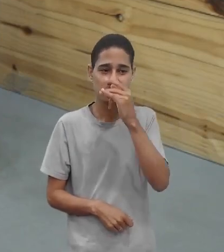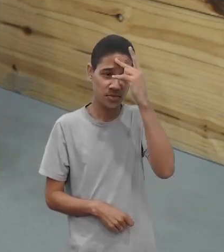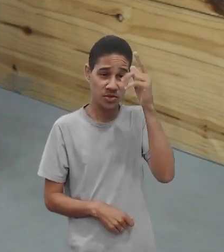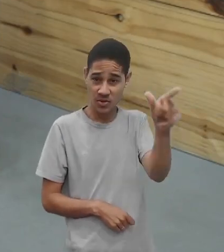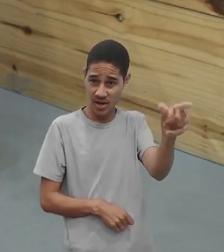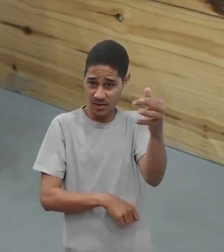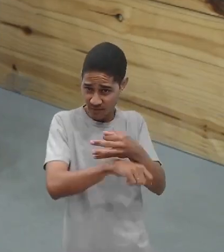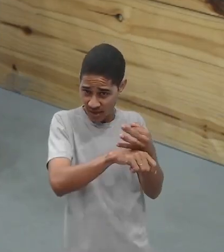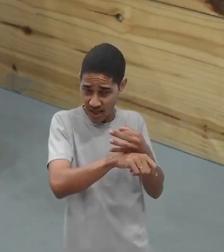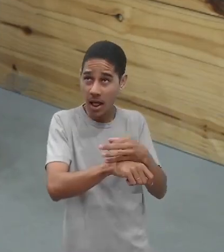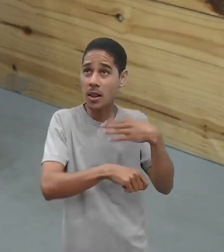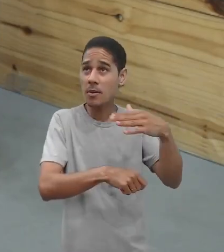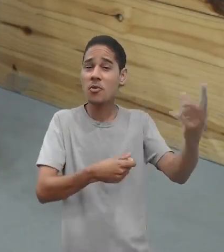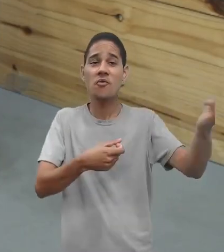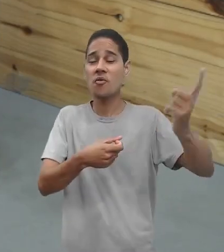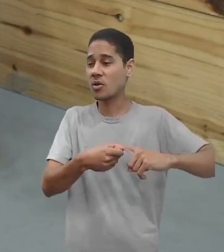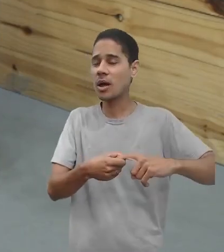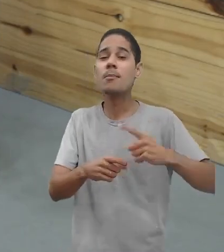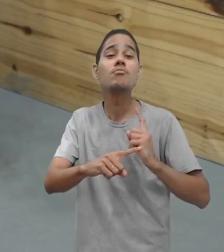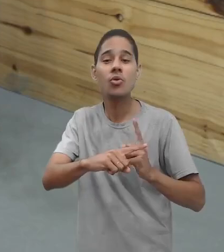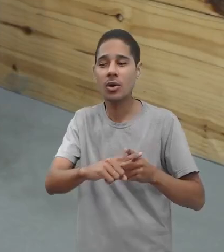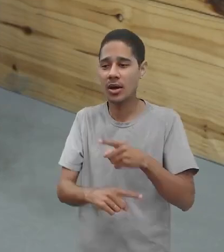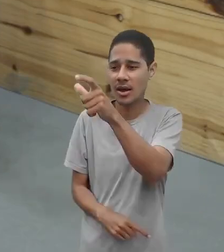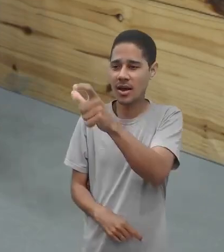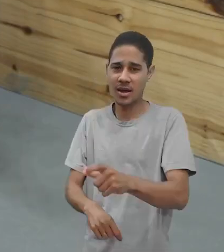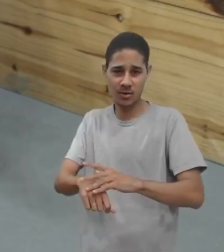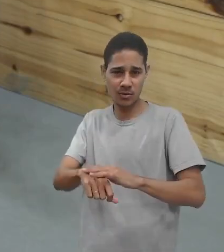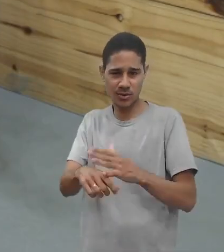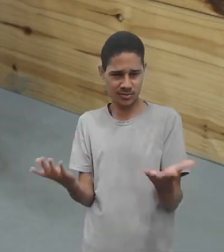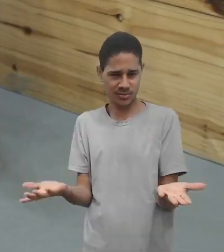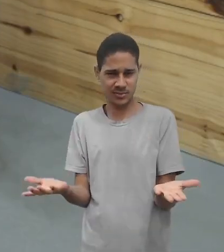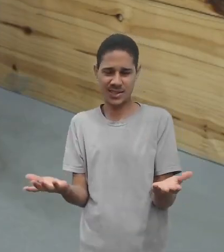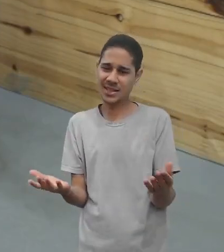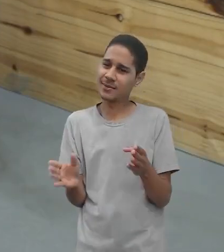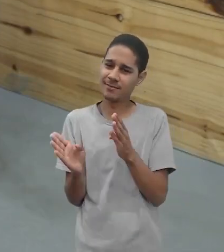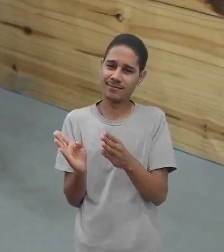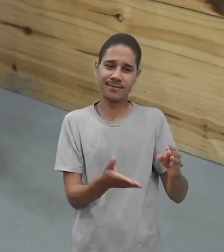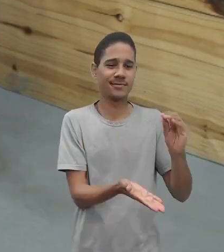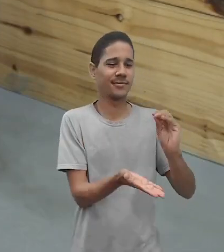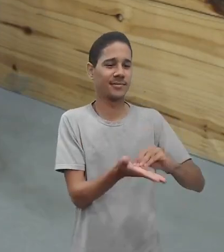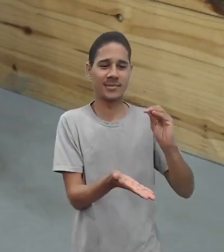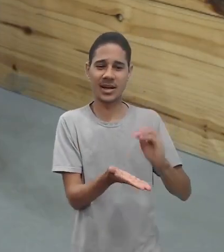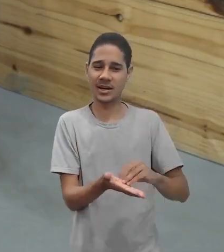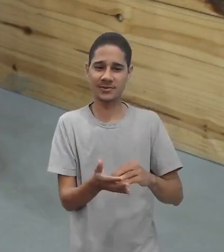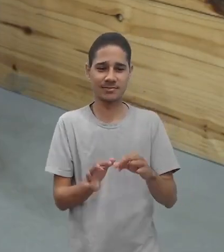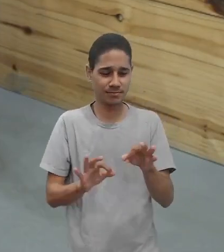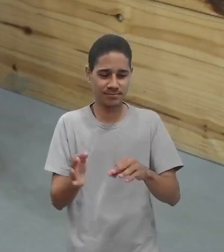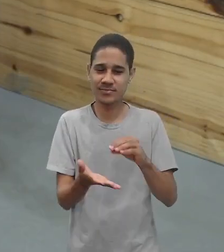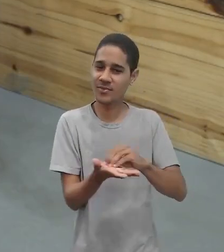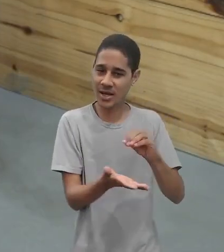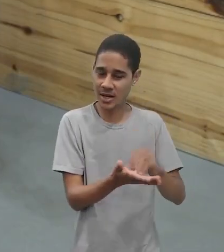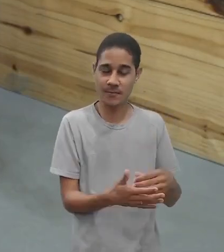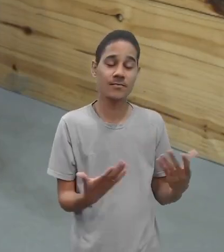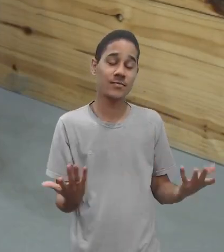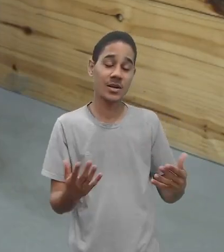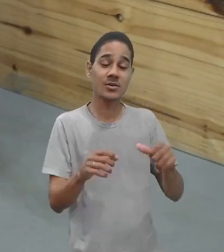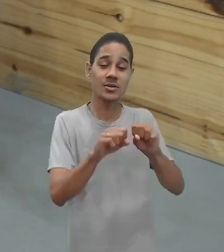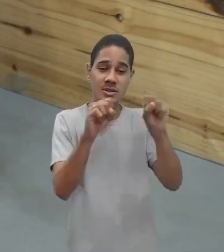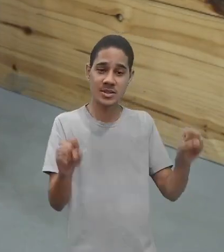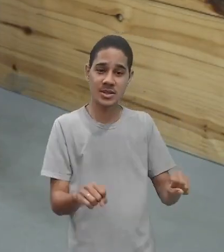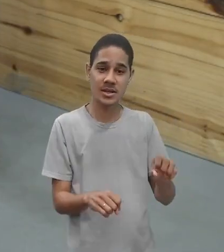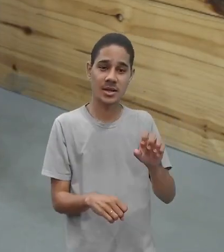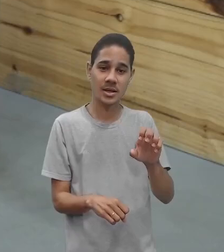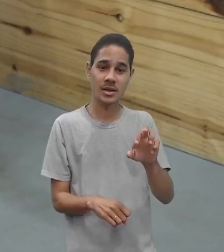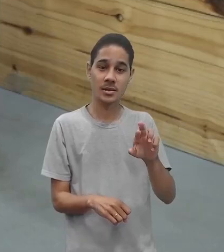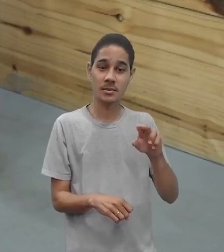pode retornar porque o outro adoeceu. Isso é falta de planejamento. Isso, muito bem, Cris. E aí os sistemas, os ERPs, né, que são...